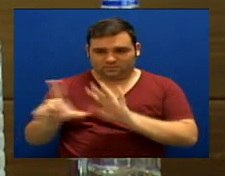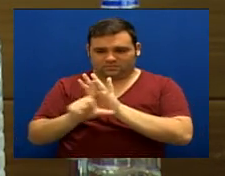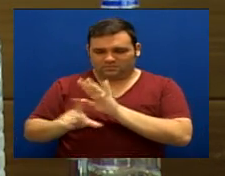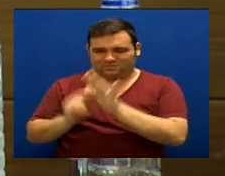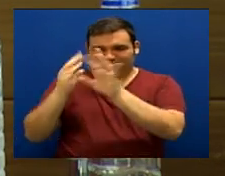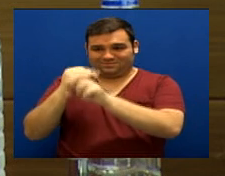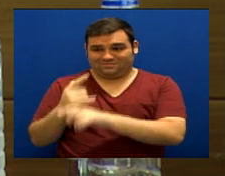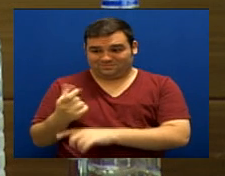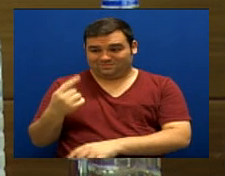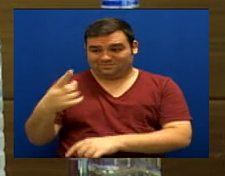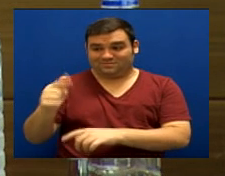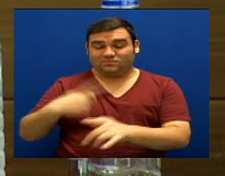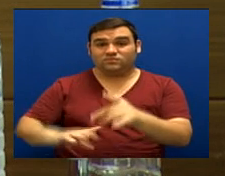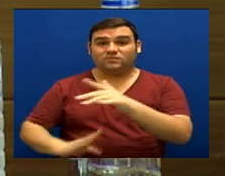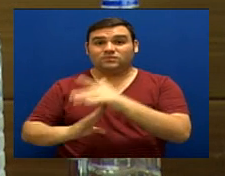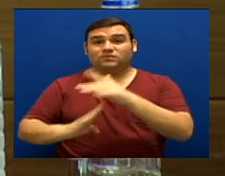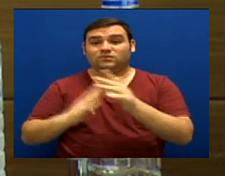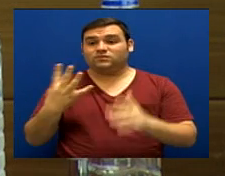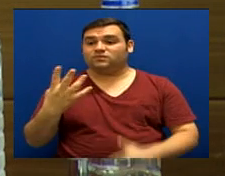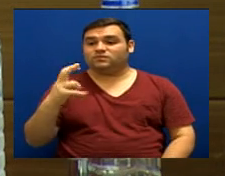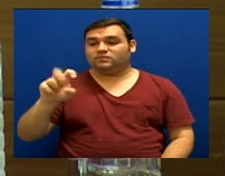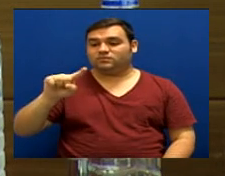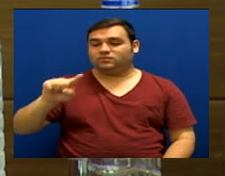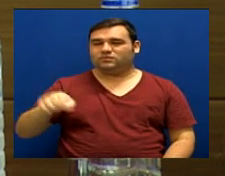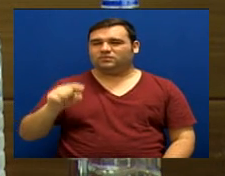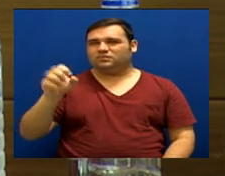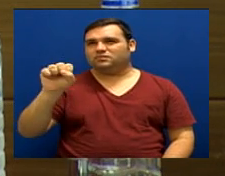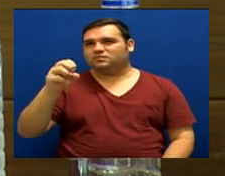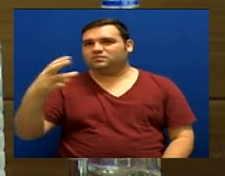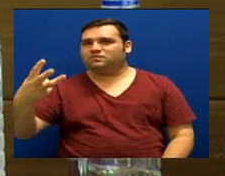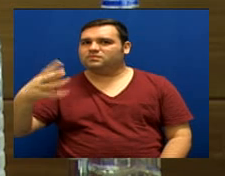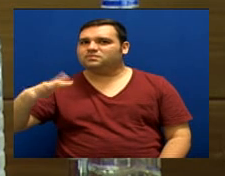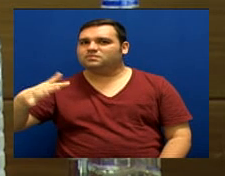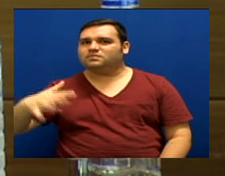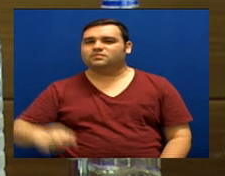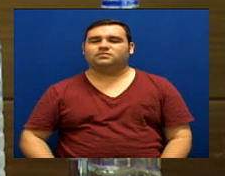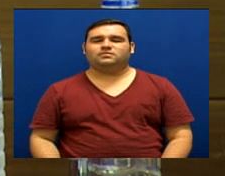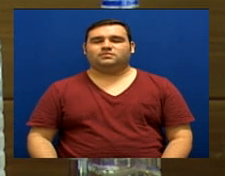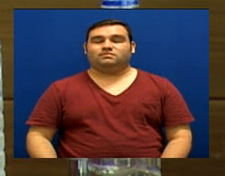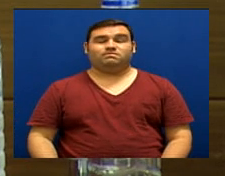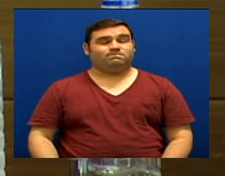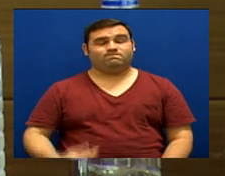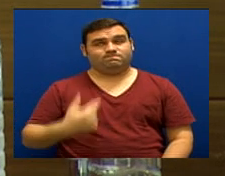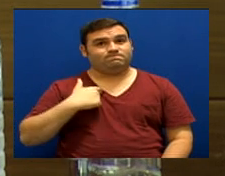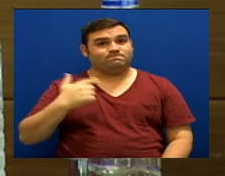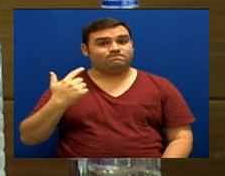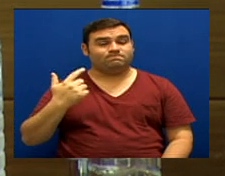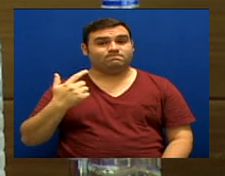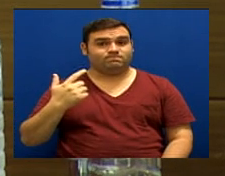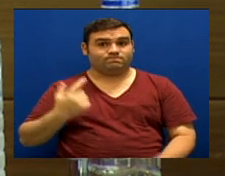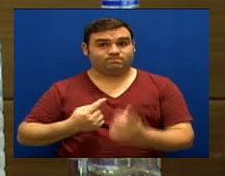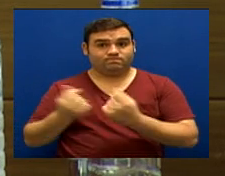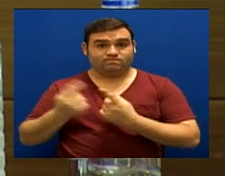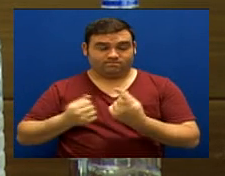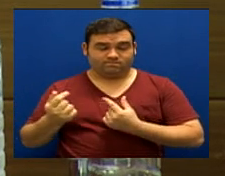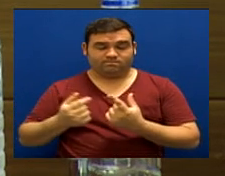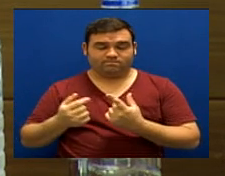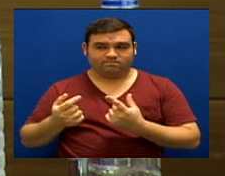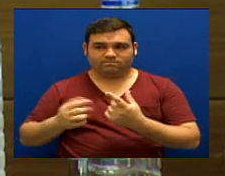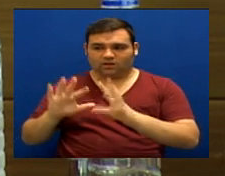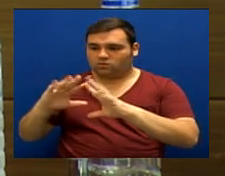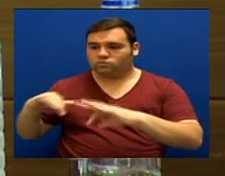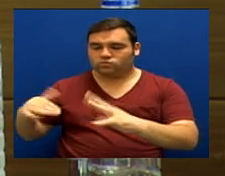estão atingindo um limite de 45 e 83 me falha a memória dos o do orçamento é